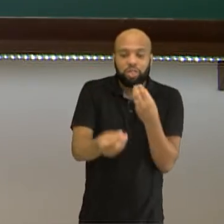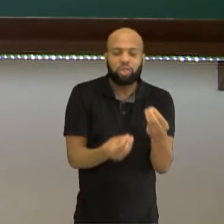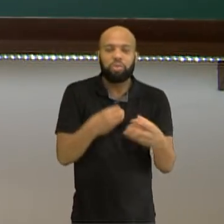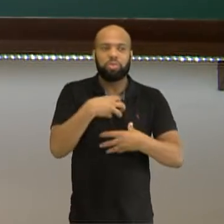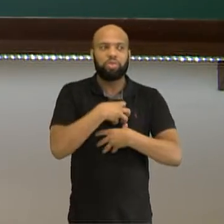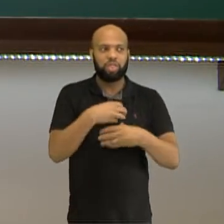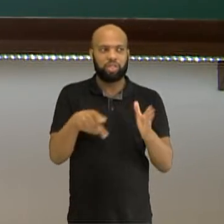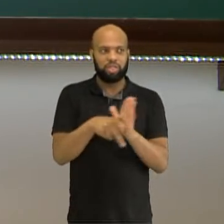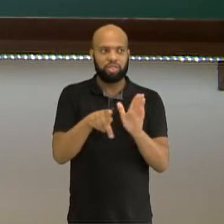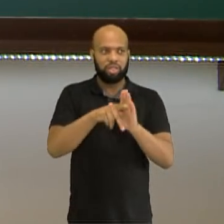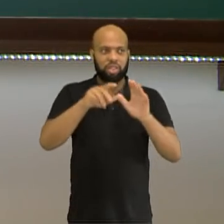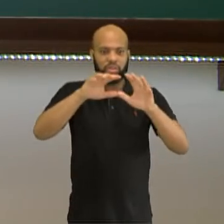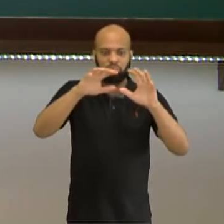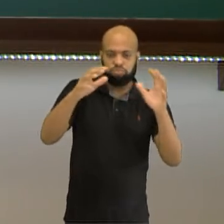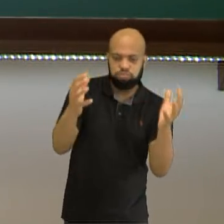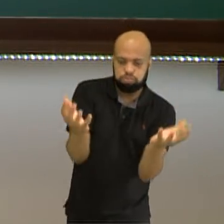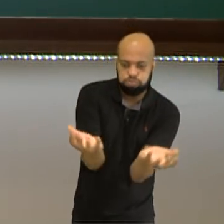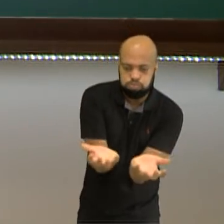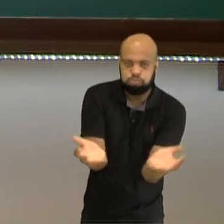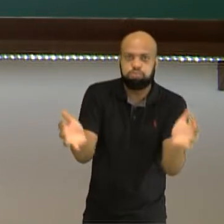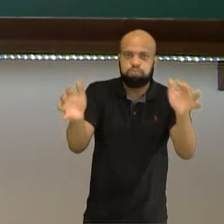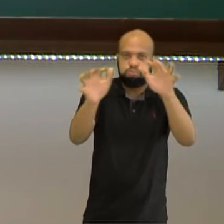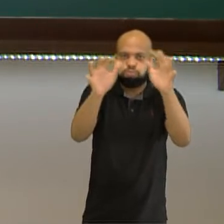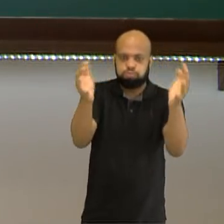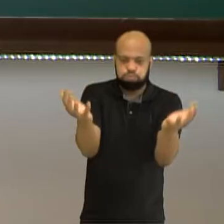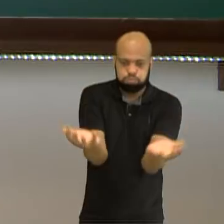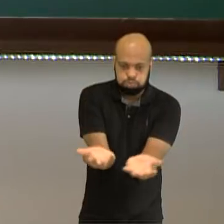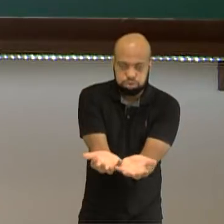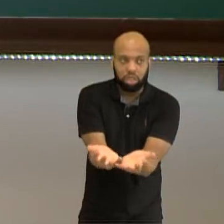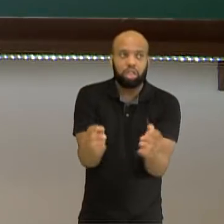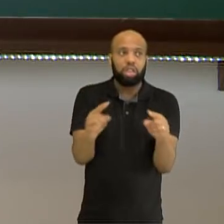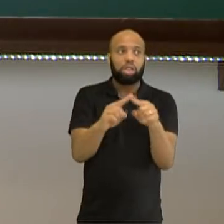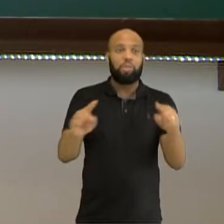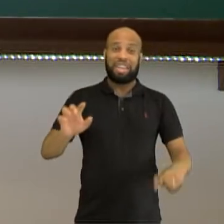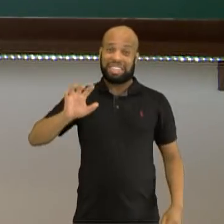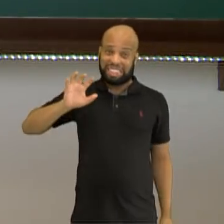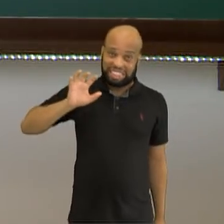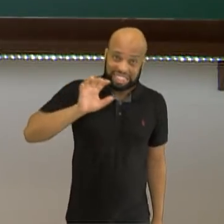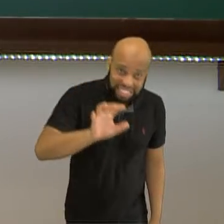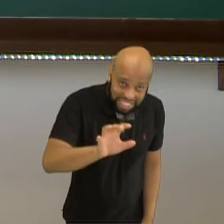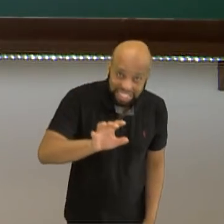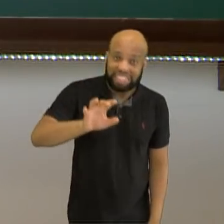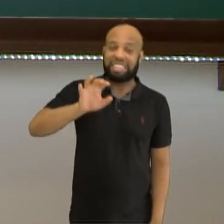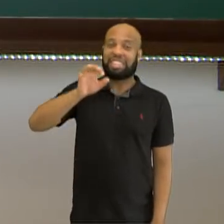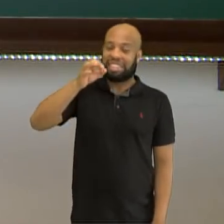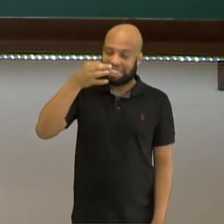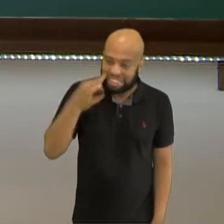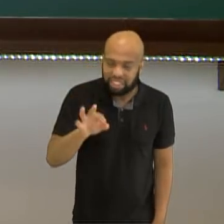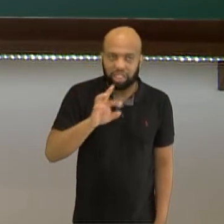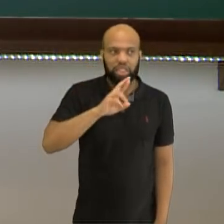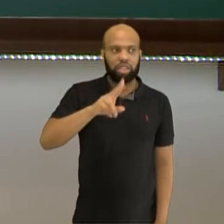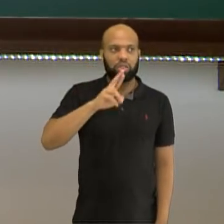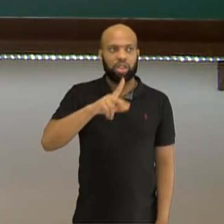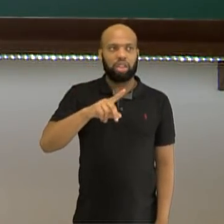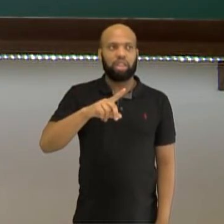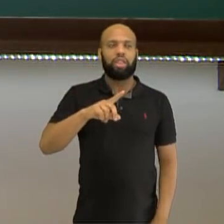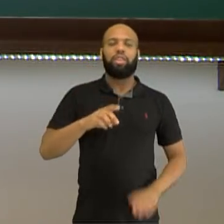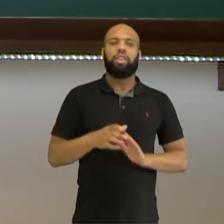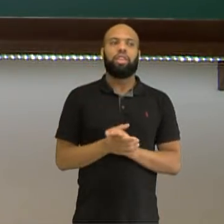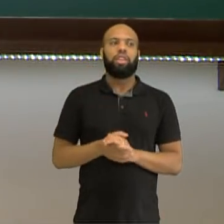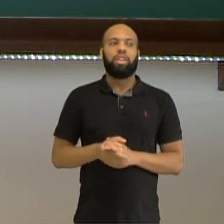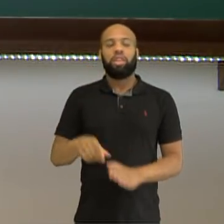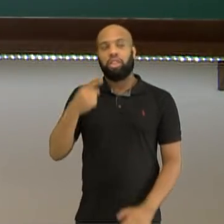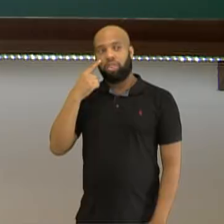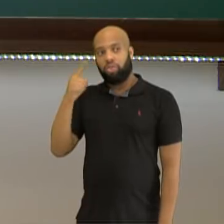planeta. Aqui ele está totalmente esférico, mas eu vou contar para vocês que não é bem esférico. Mas aqui eu